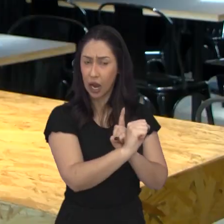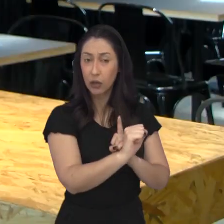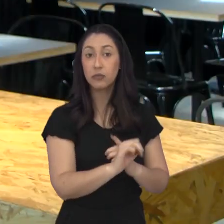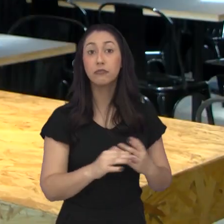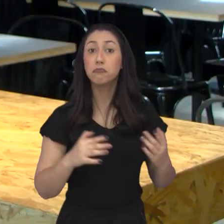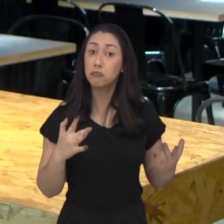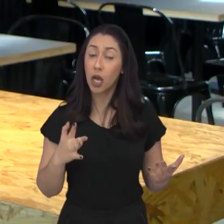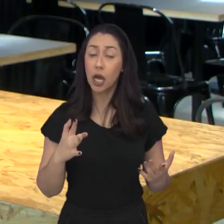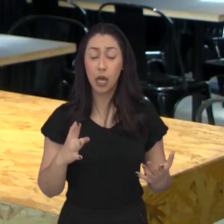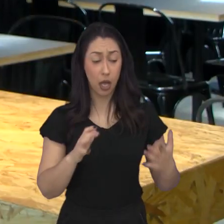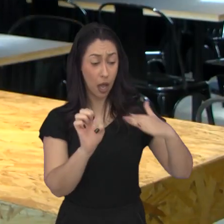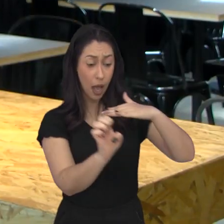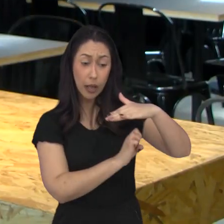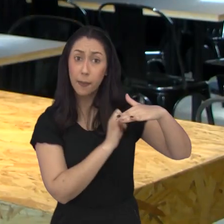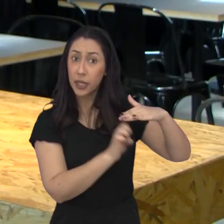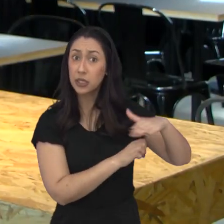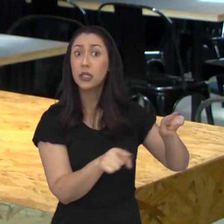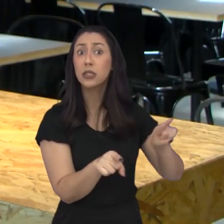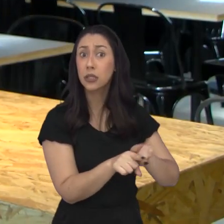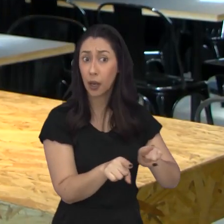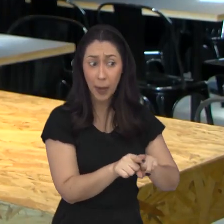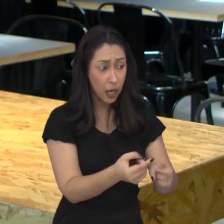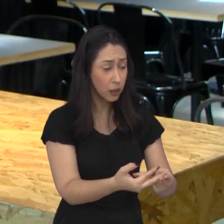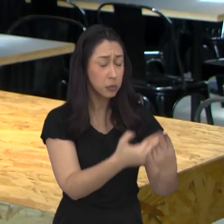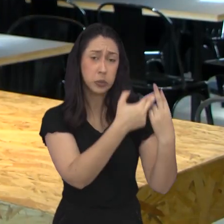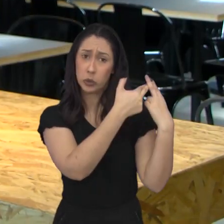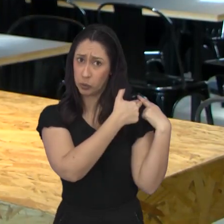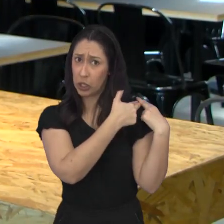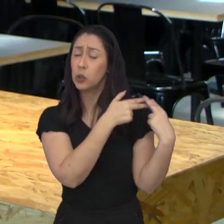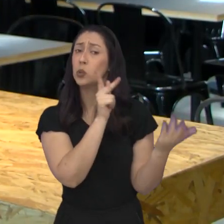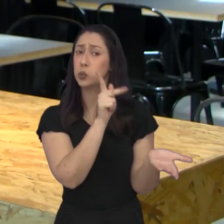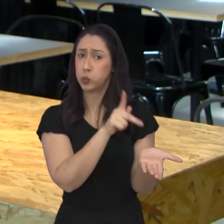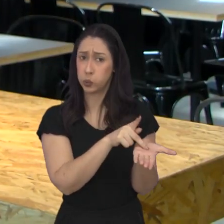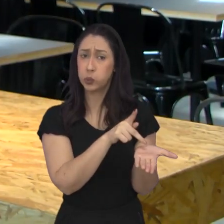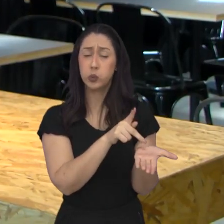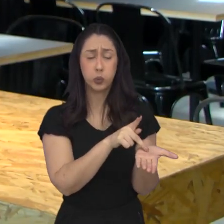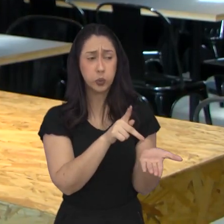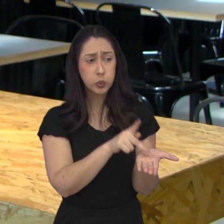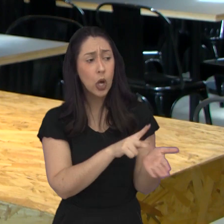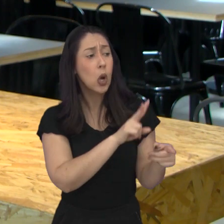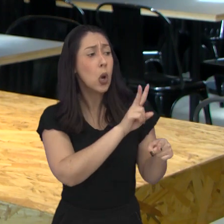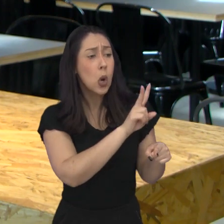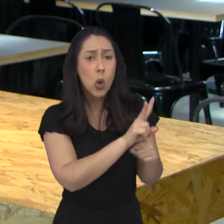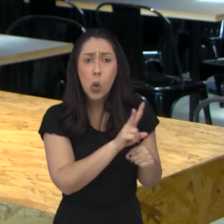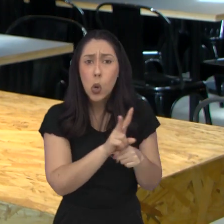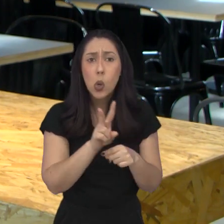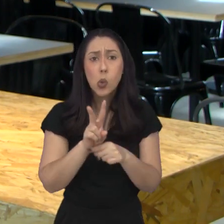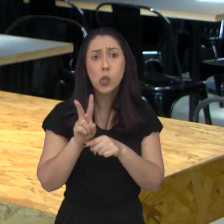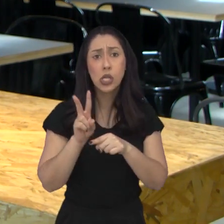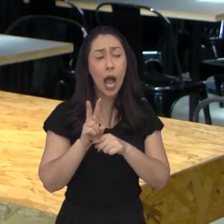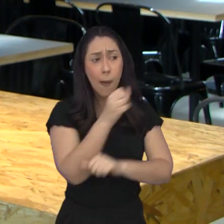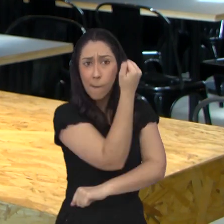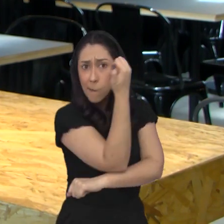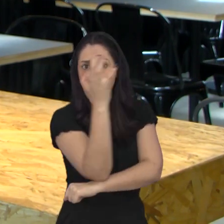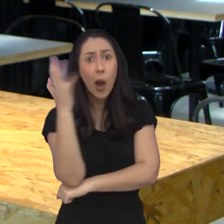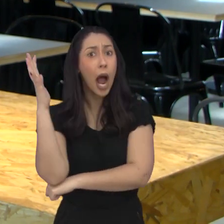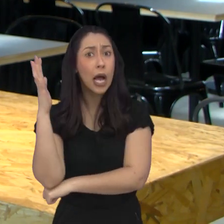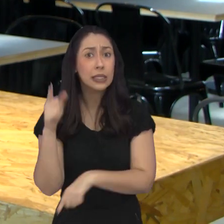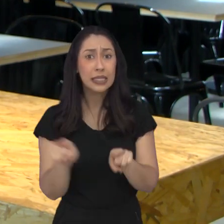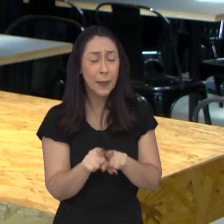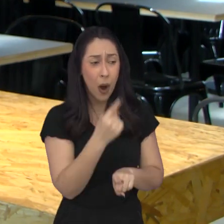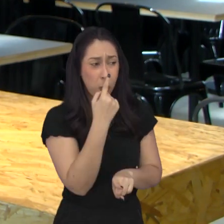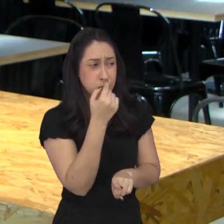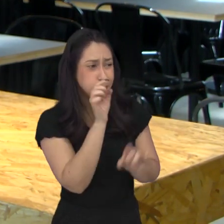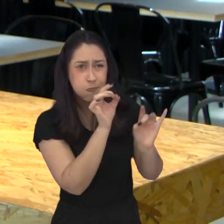social. Como empresa, a gente tem uma responsabilidade muito grande, né? Em cuidar dos resíduos que a gente gera, em